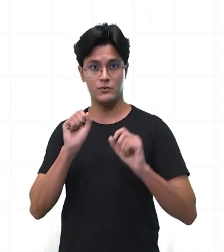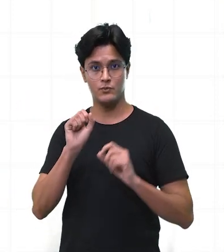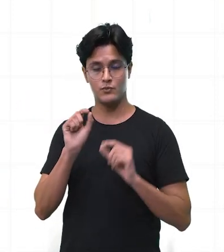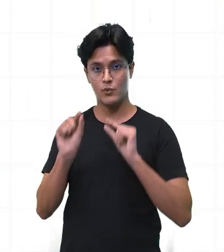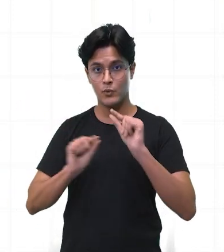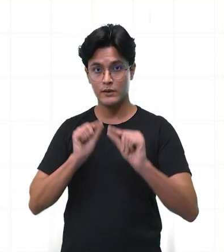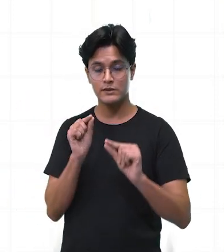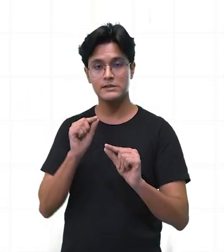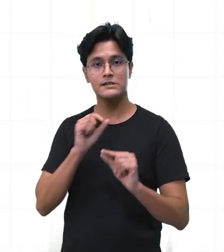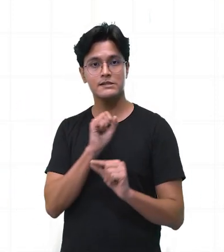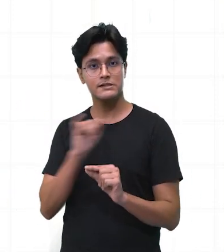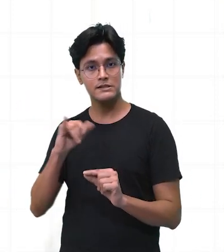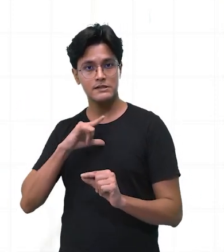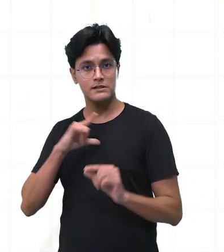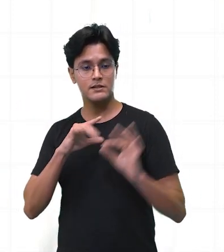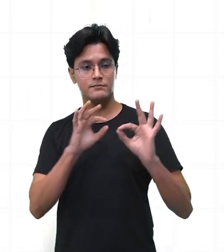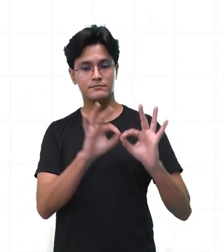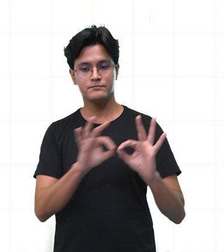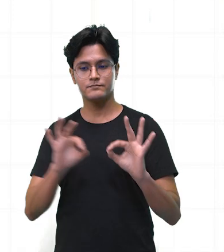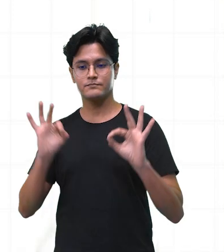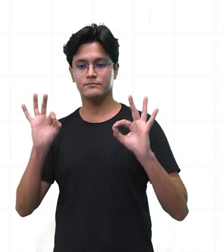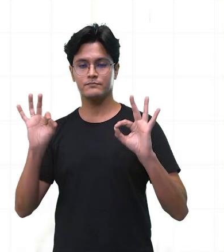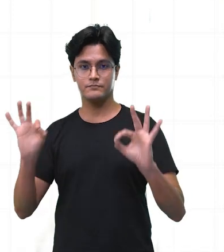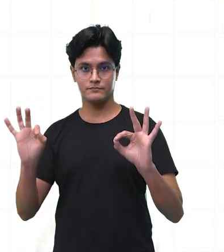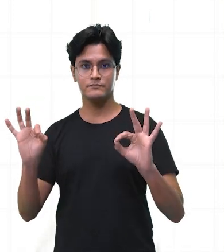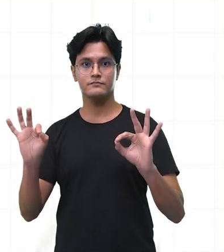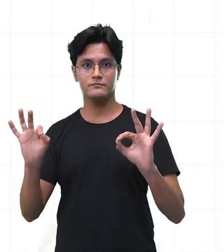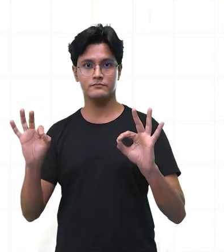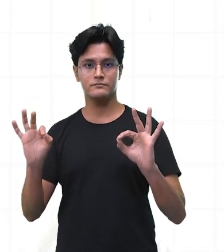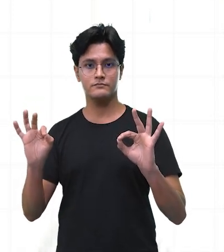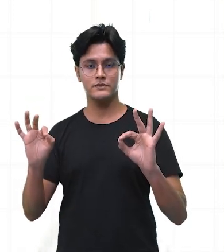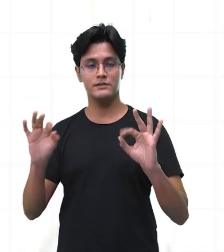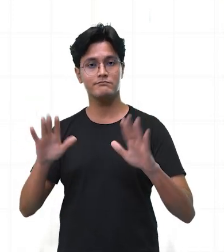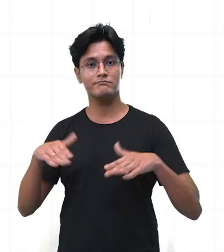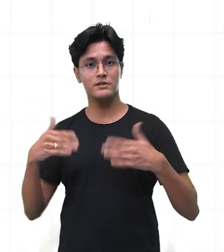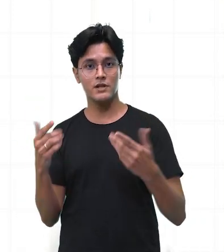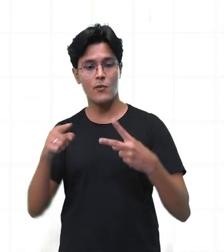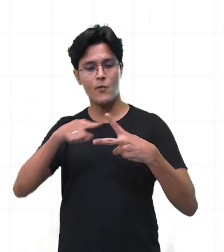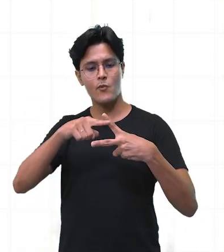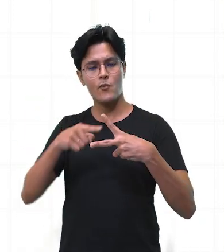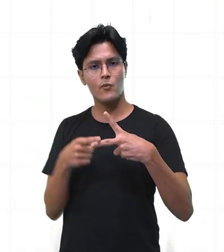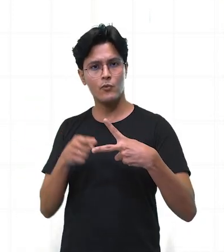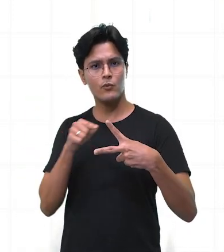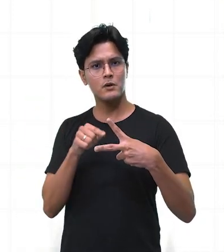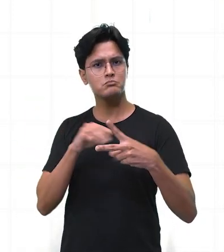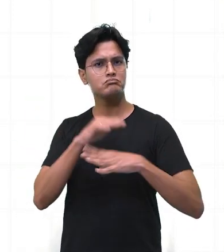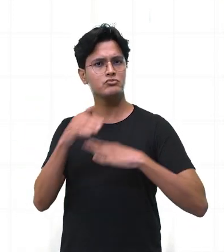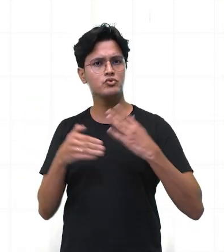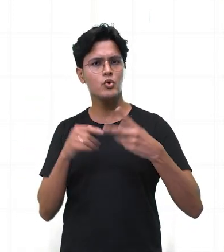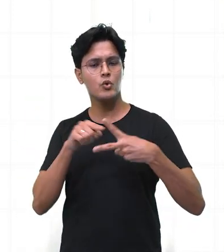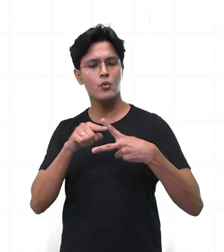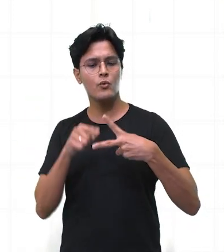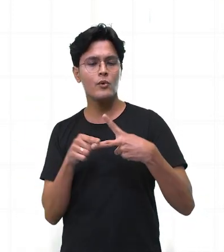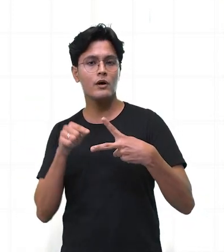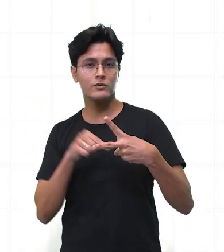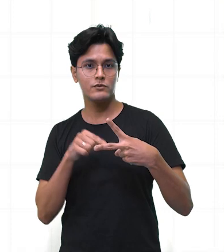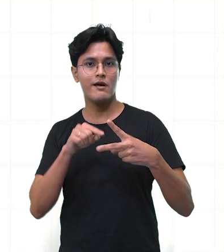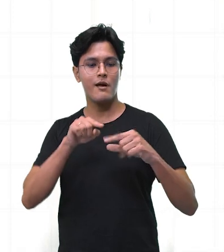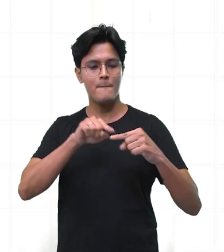tenho aqui um segmento de reta, significa que todo esse ângulo aí é meia volta, ou seja, é um ângulo